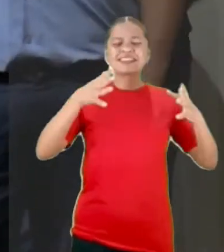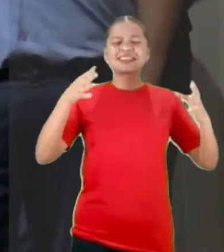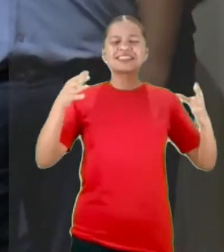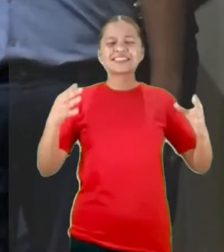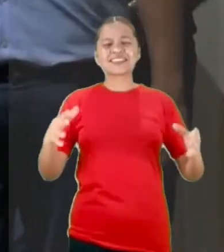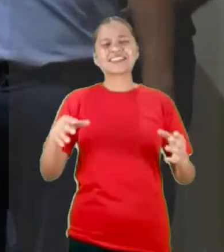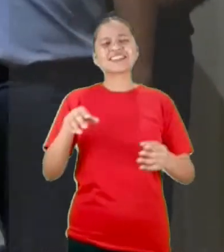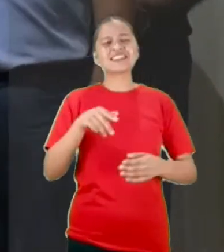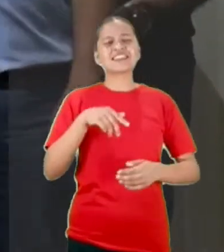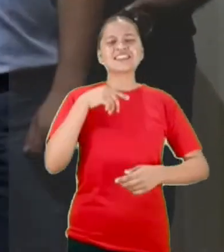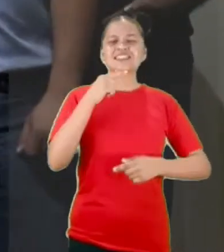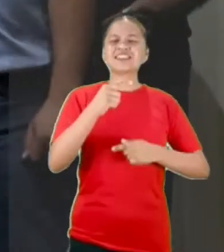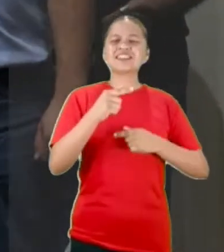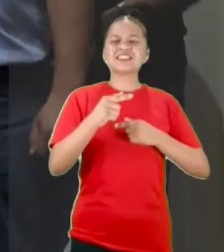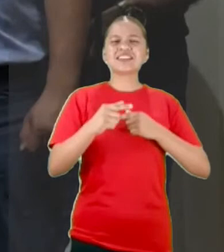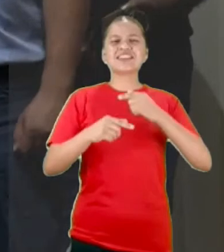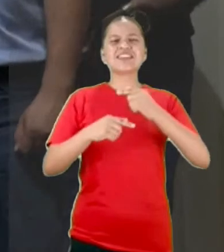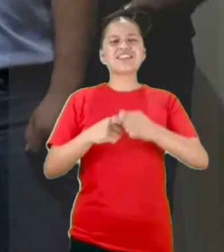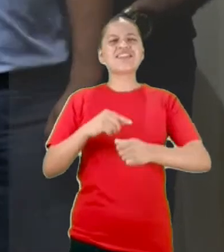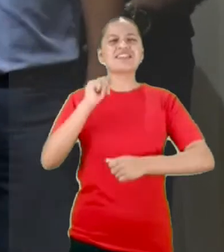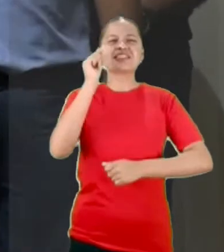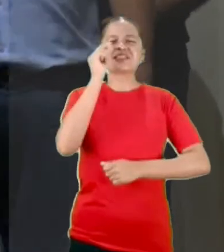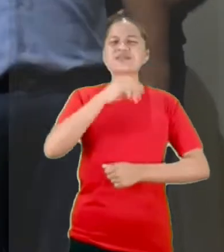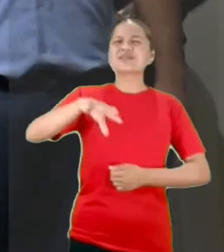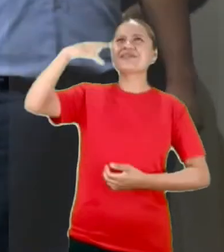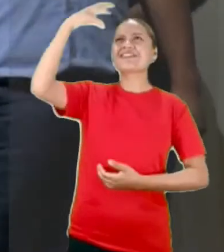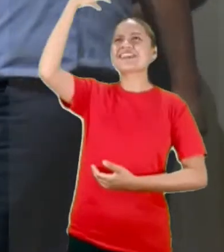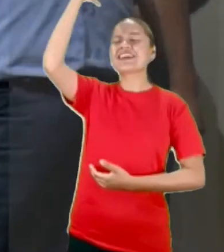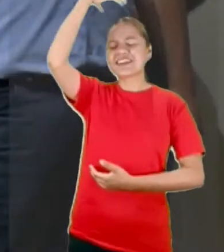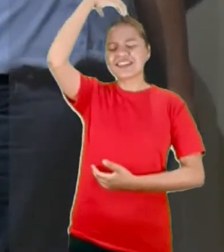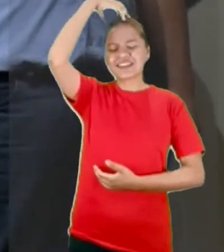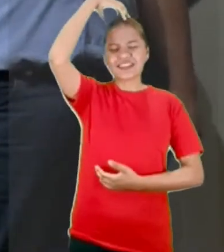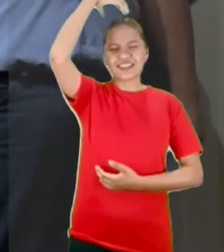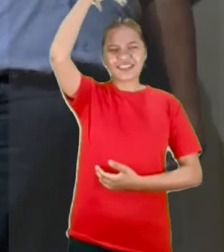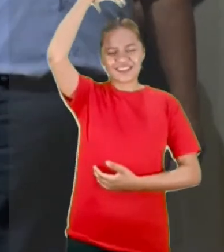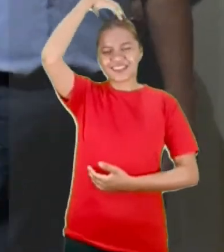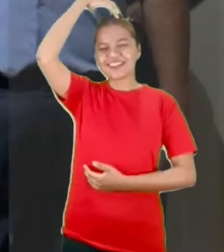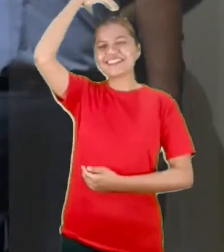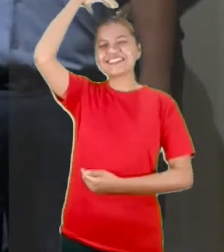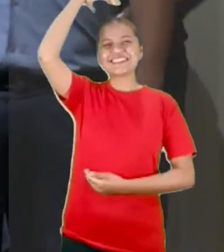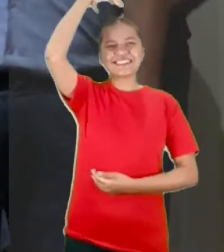Com esplendor de um rei,